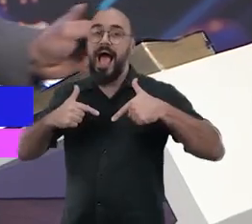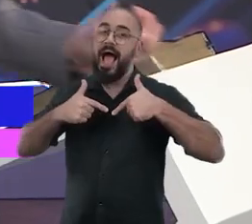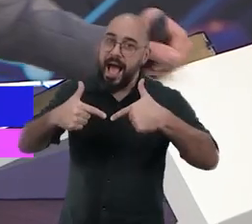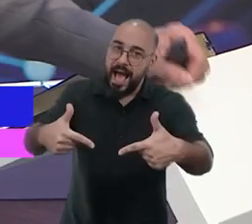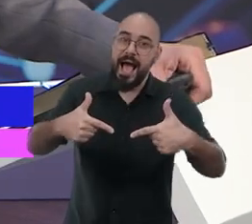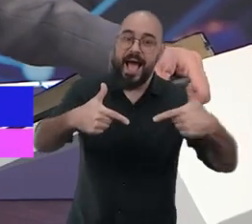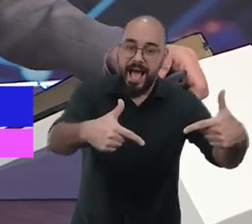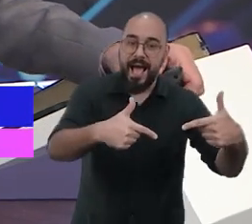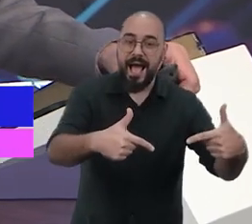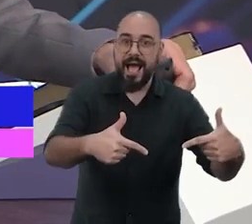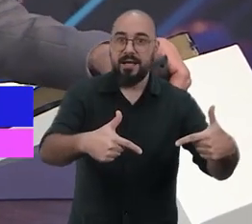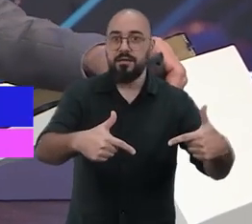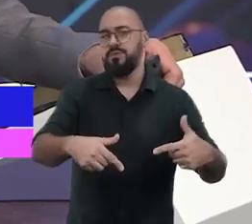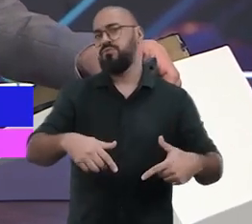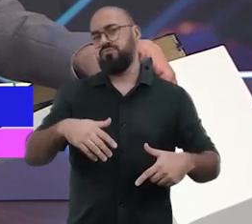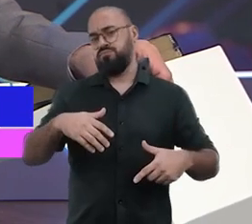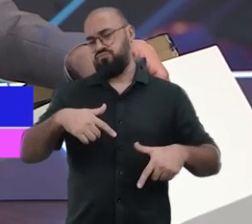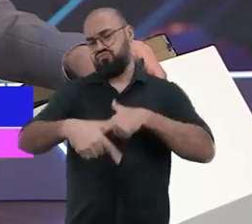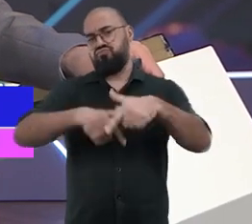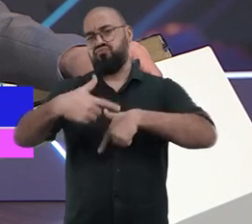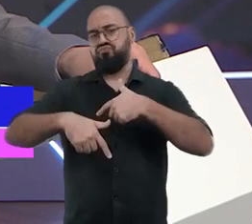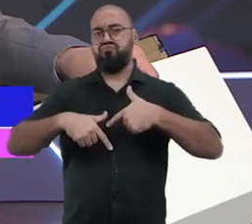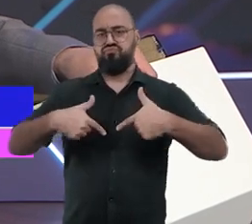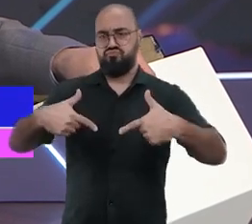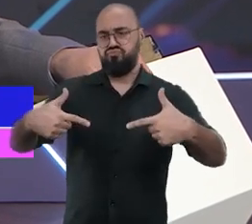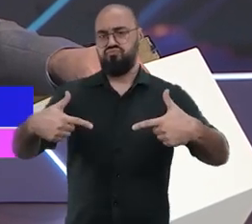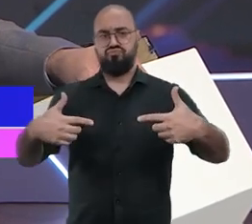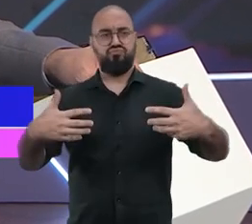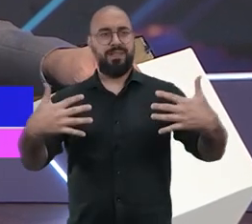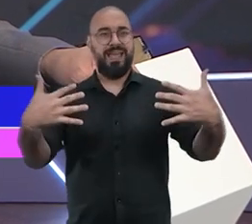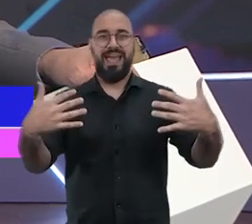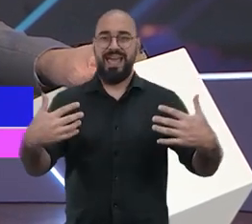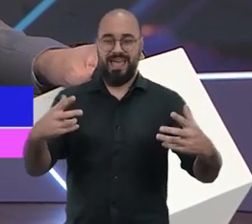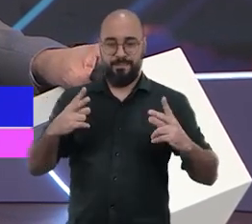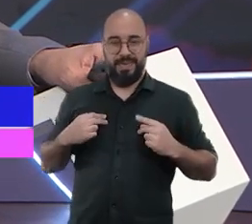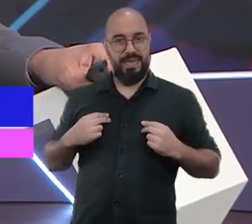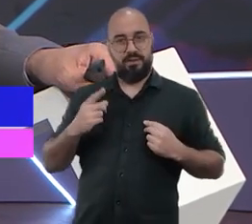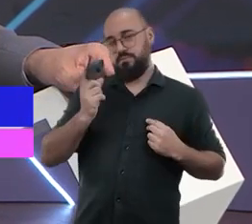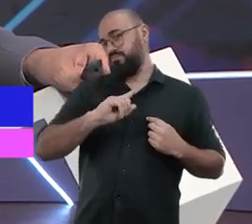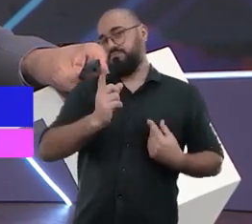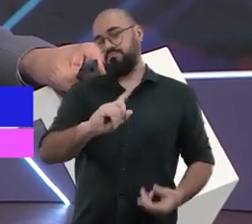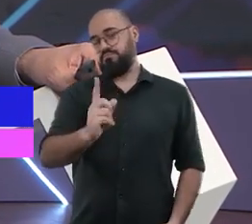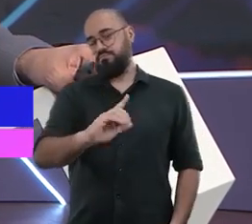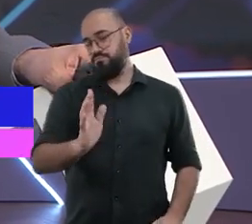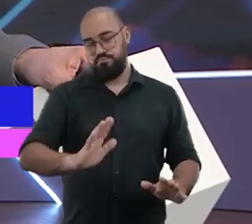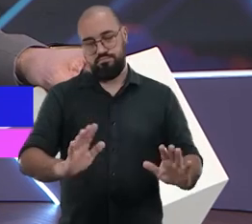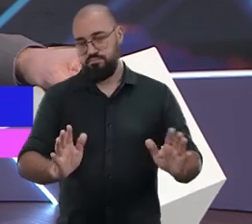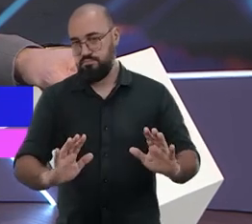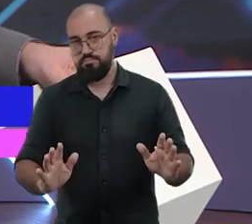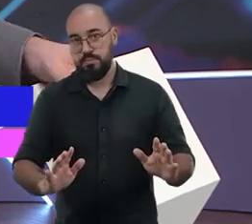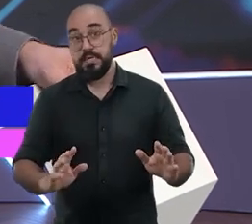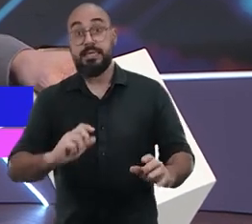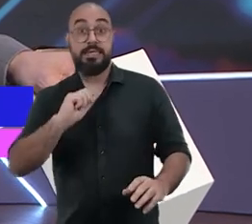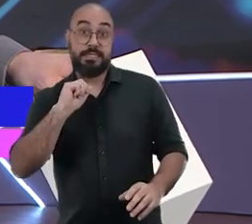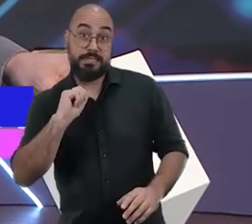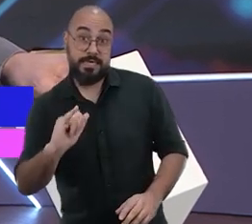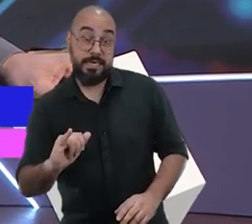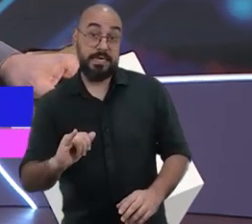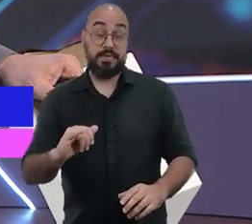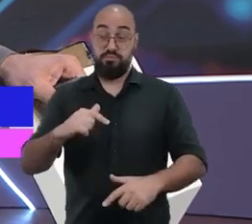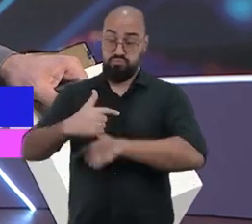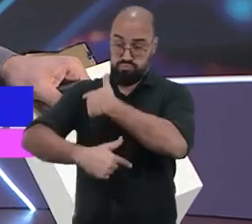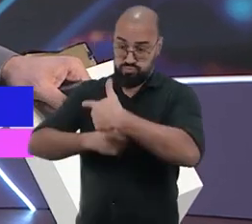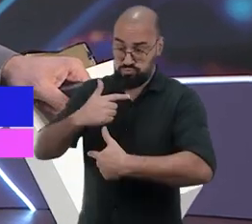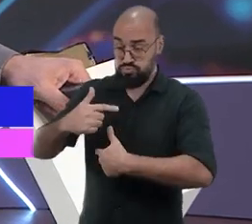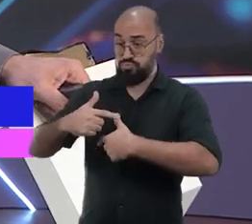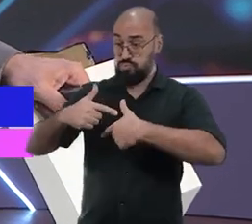Ninguém é salvo por aquilo que faz, mas quando somos alcançados por Cristo, somos justificados pela fé, a nossa